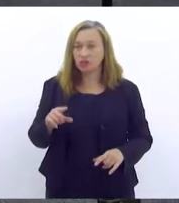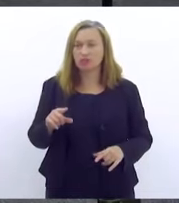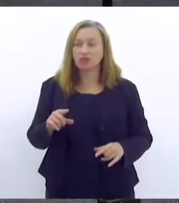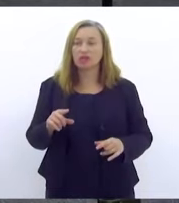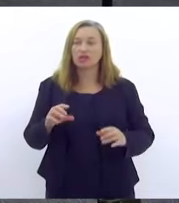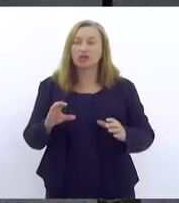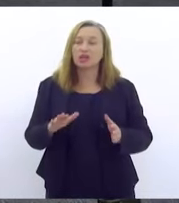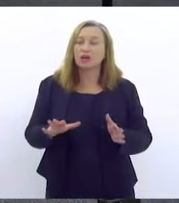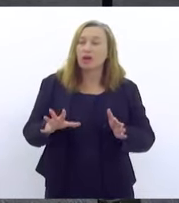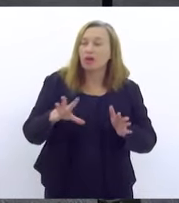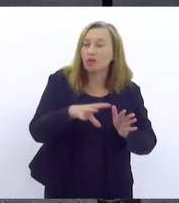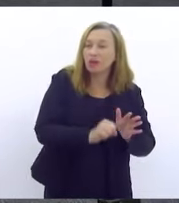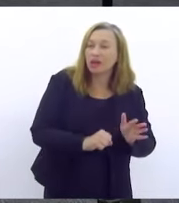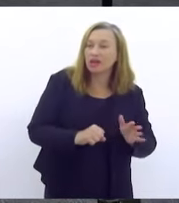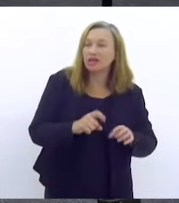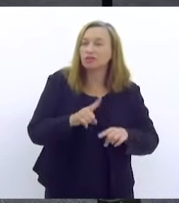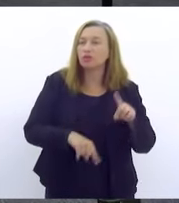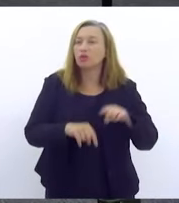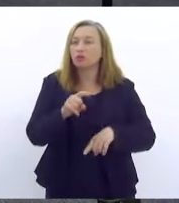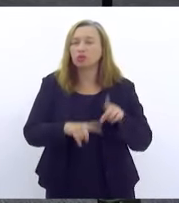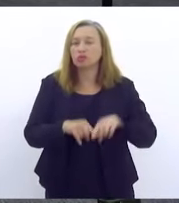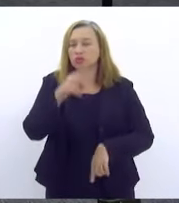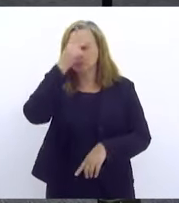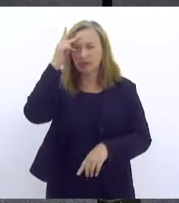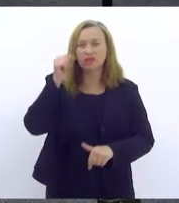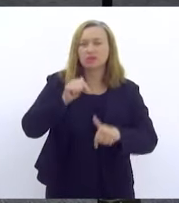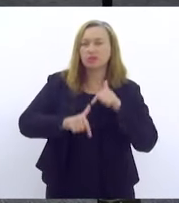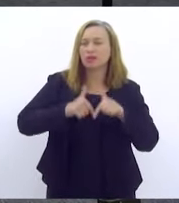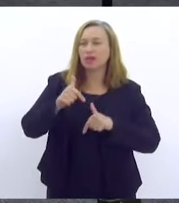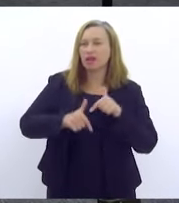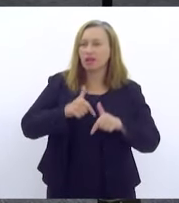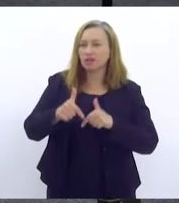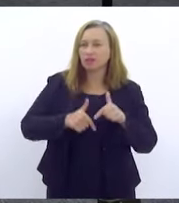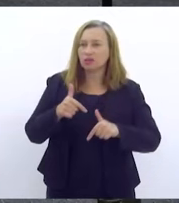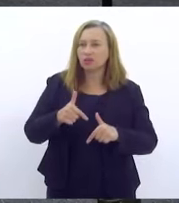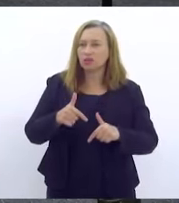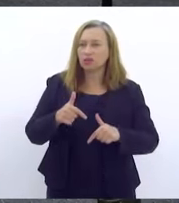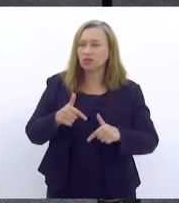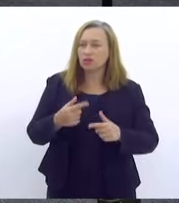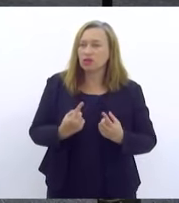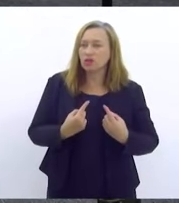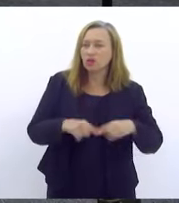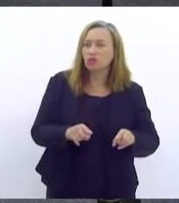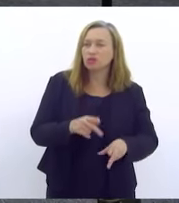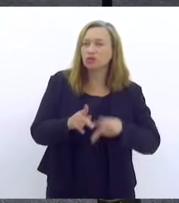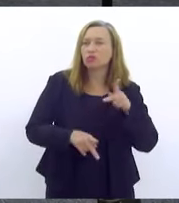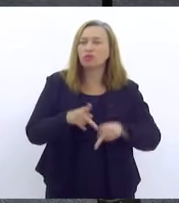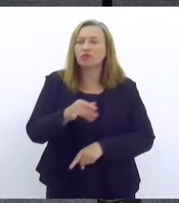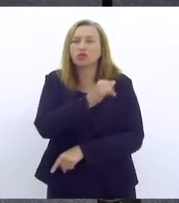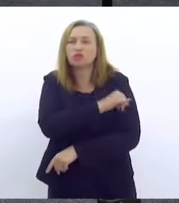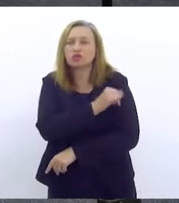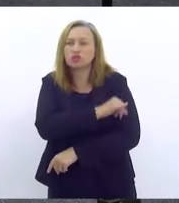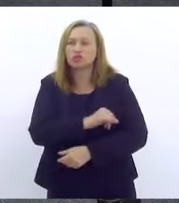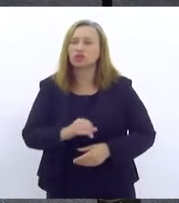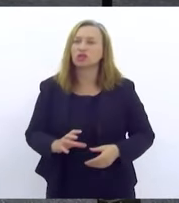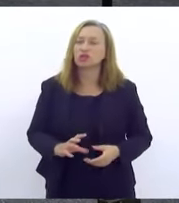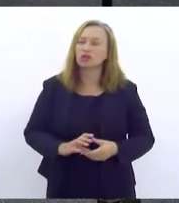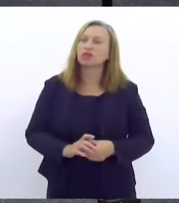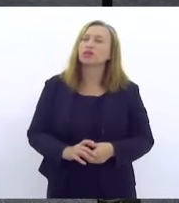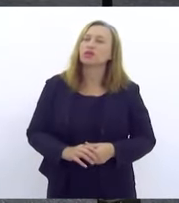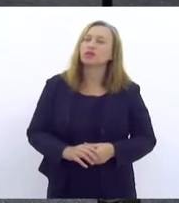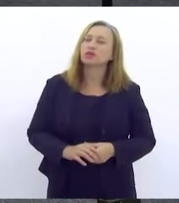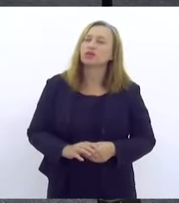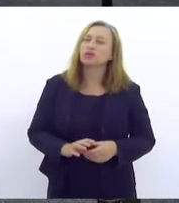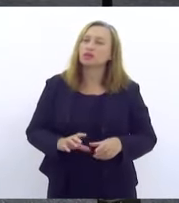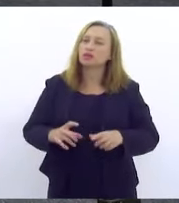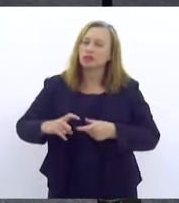tomando mercadoria, agredindo o morador do Rio de Janeiro, agredindo o trabalhador, rebocando e rebocando